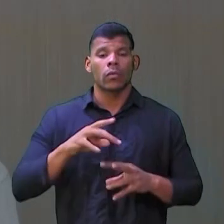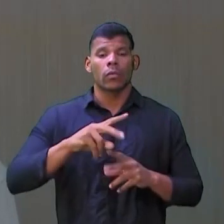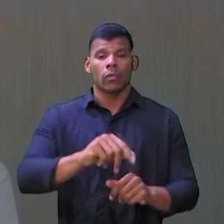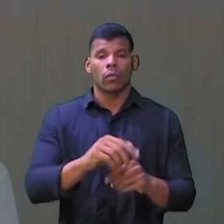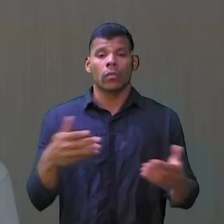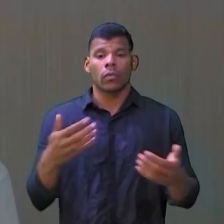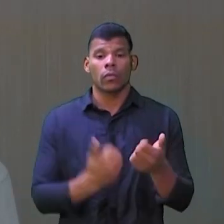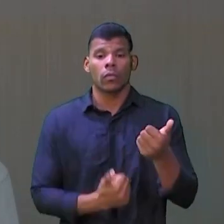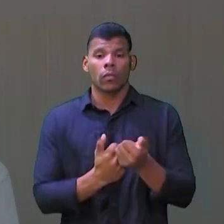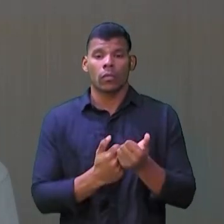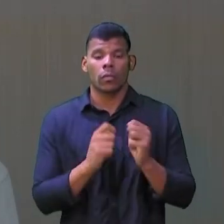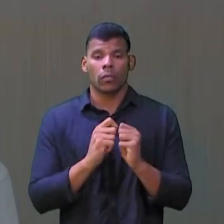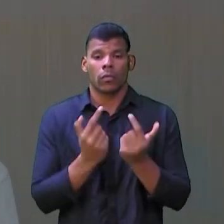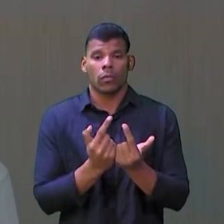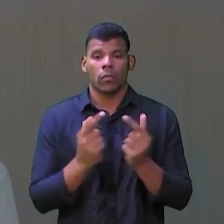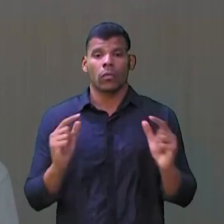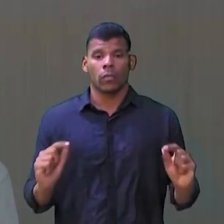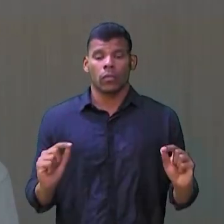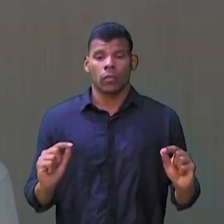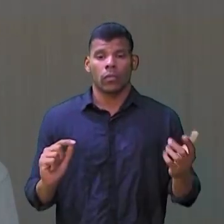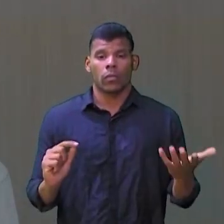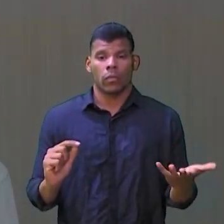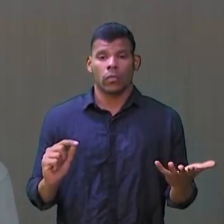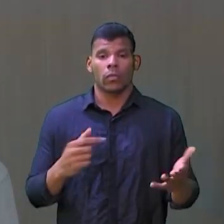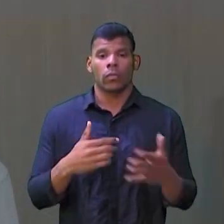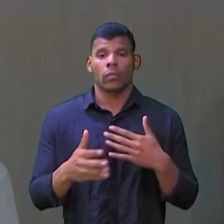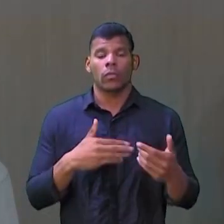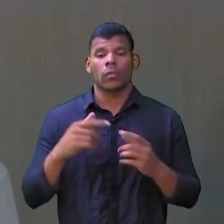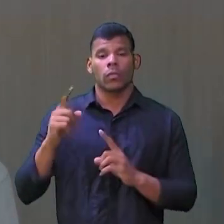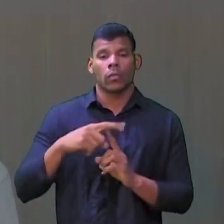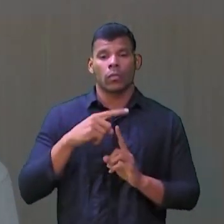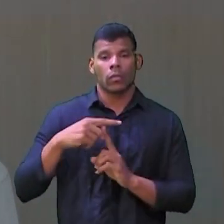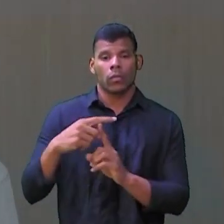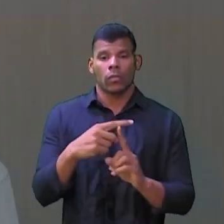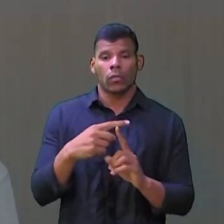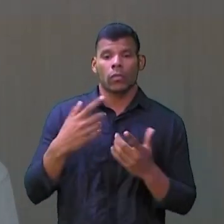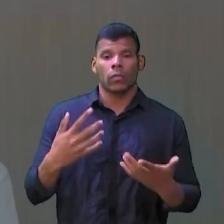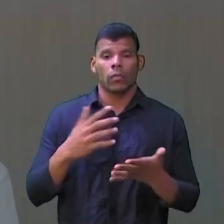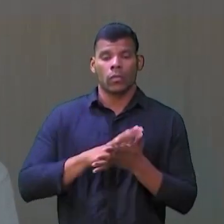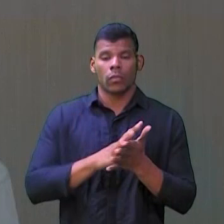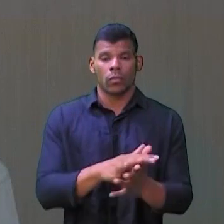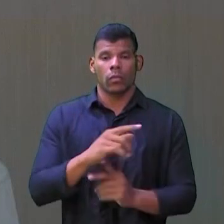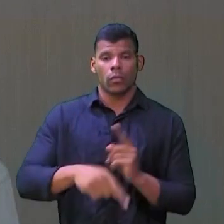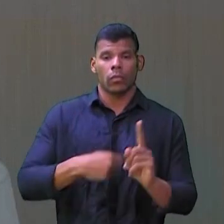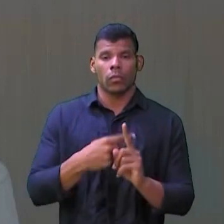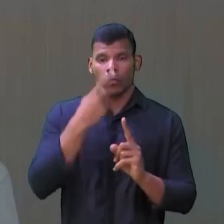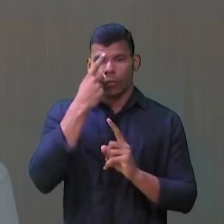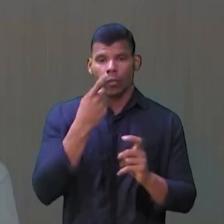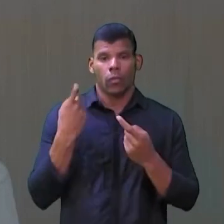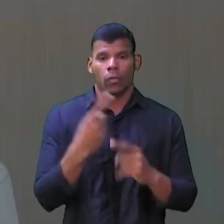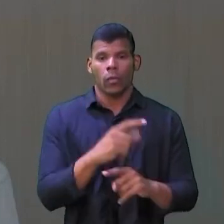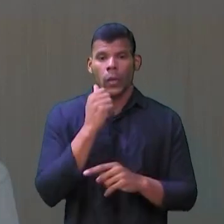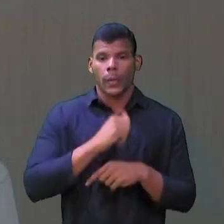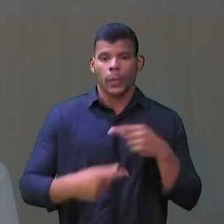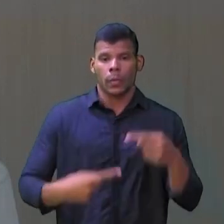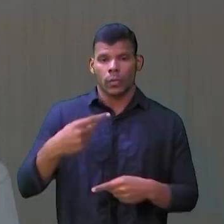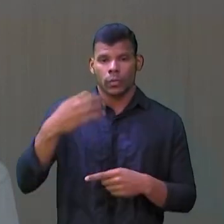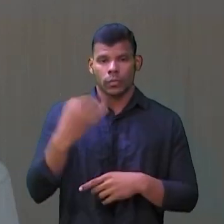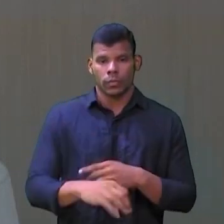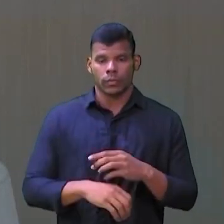com o apoio dessa Assembleia para repelir qualquer forma de discriminação e violência contra as mulheres na